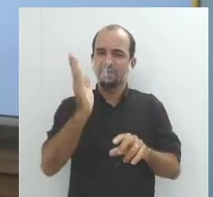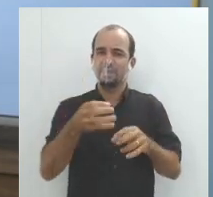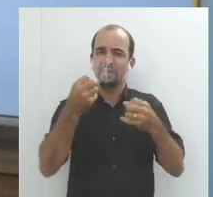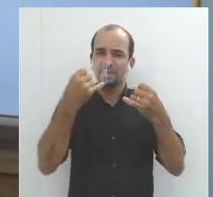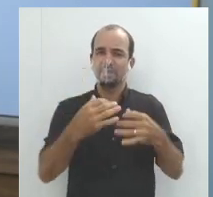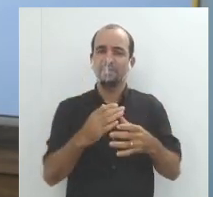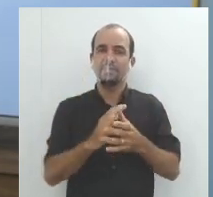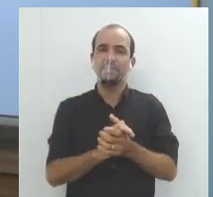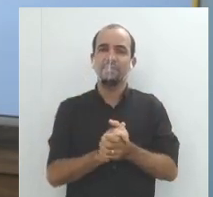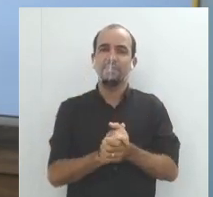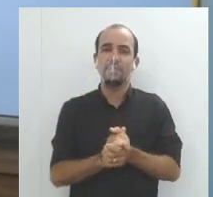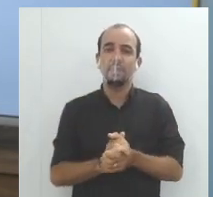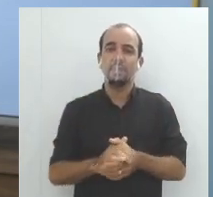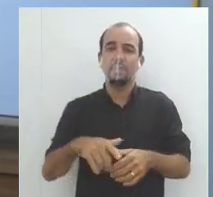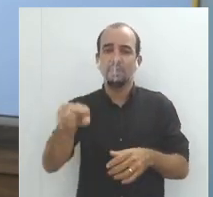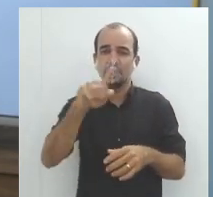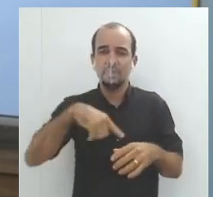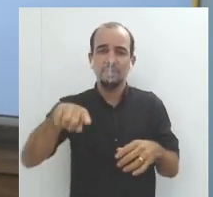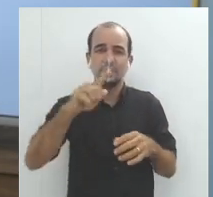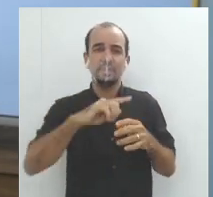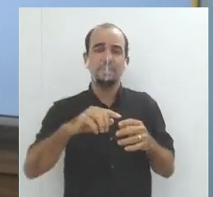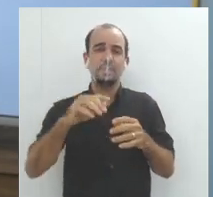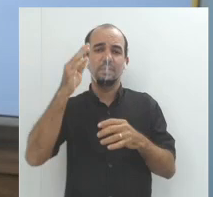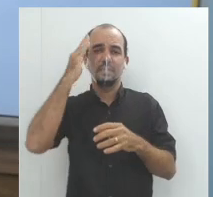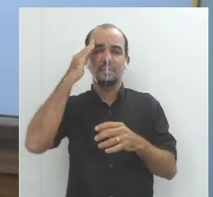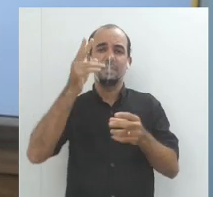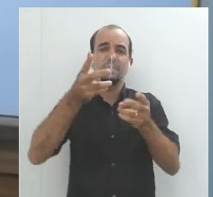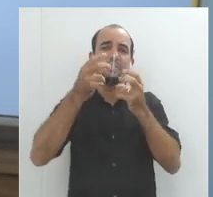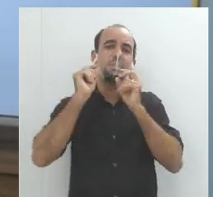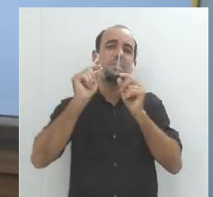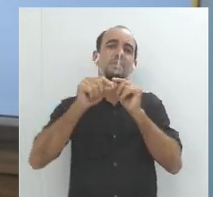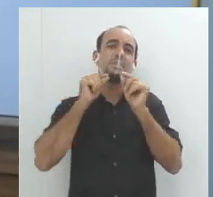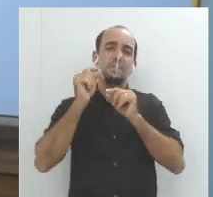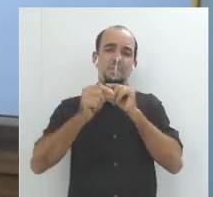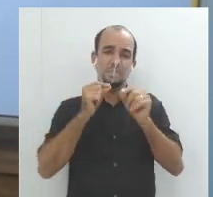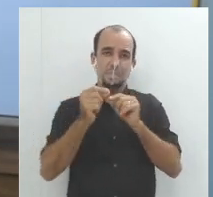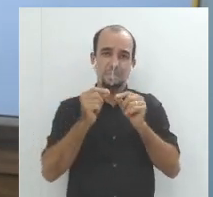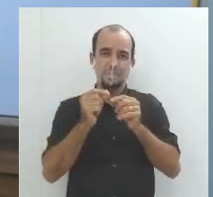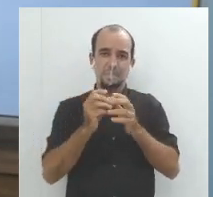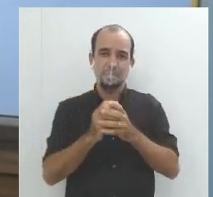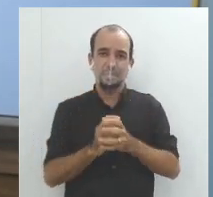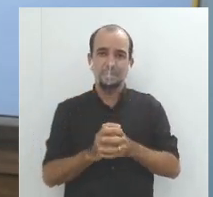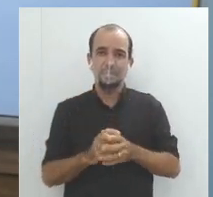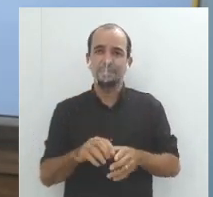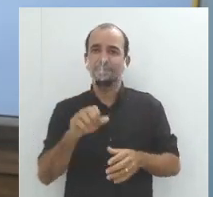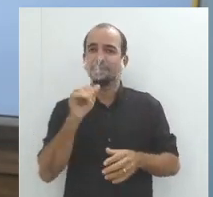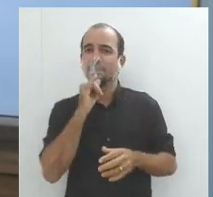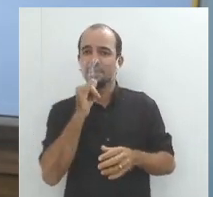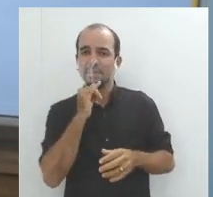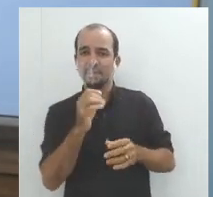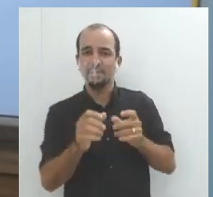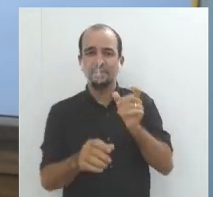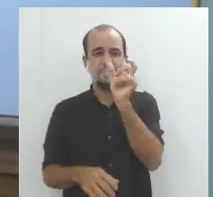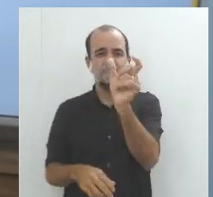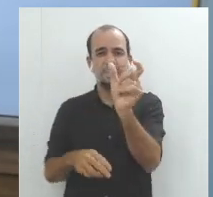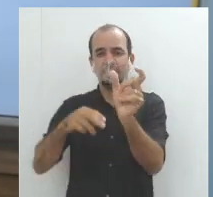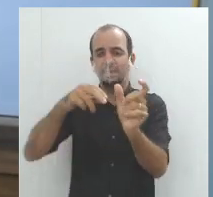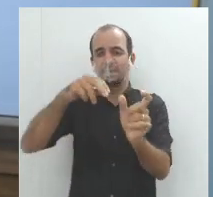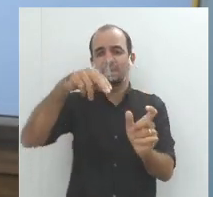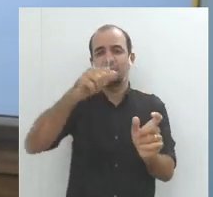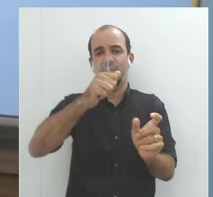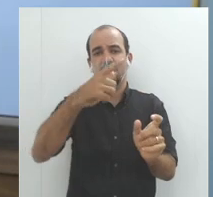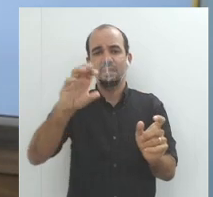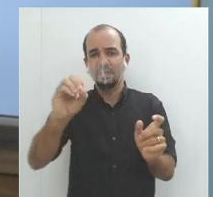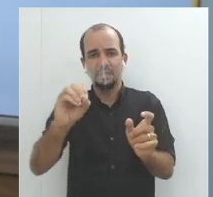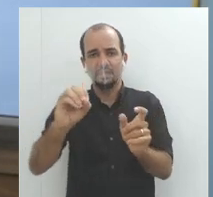que você entenda o seguinte: quando eu coloco a palavra não, dizendo